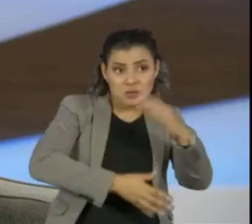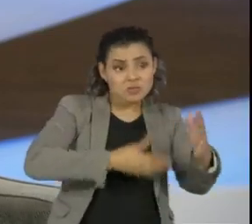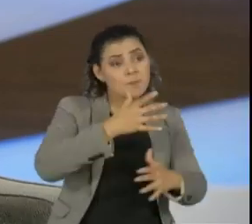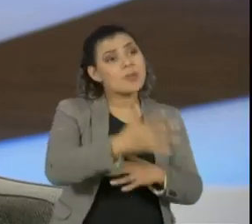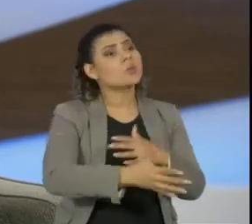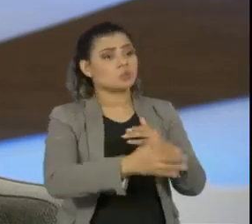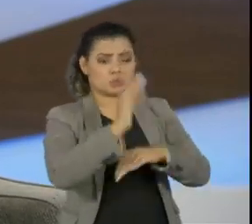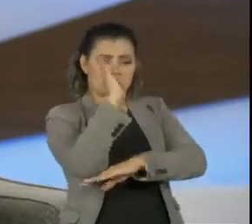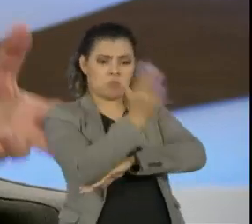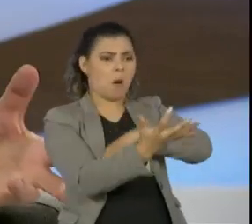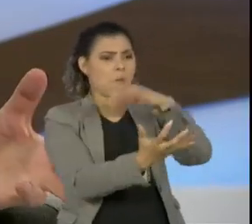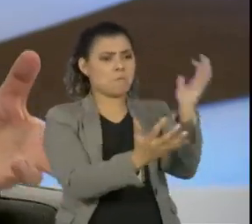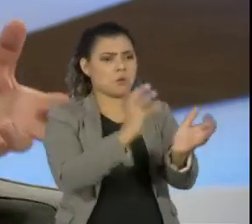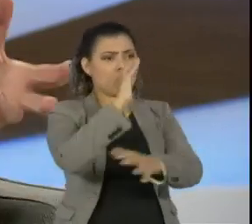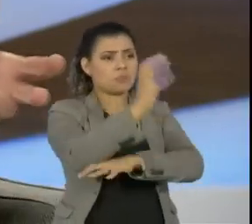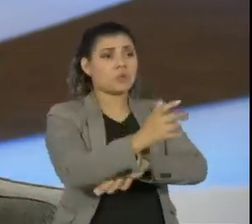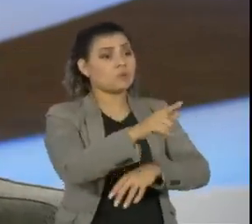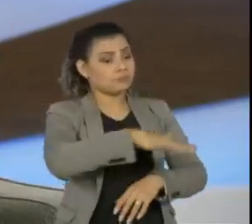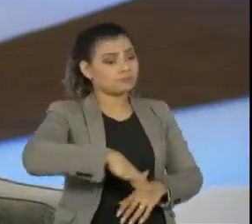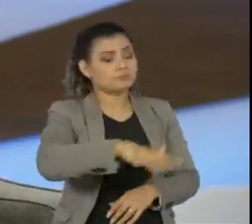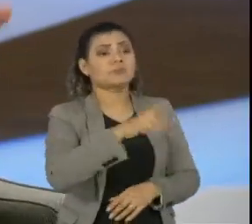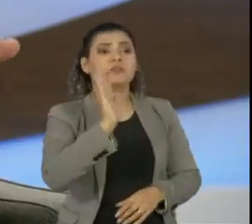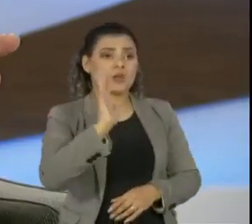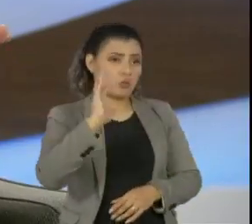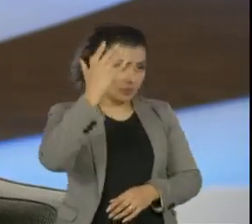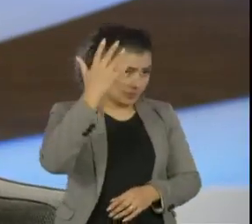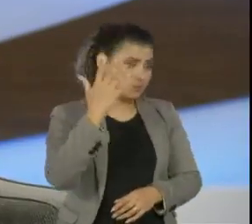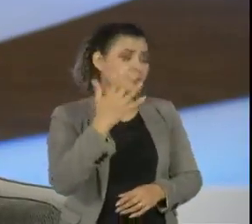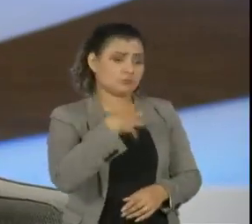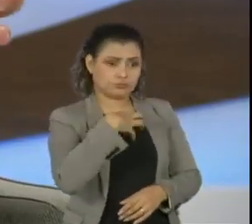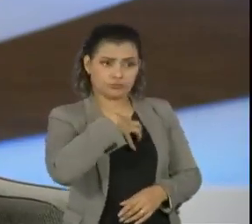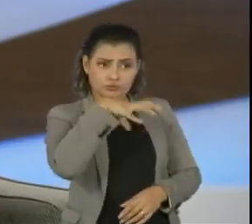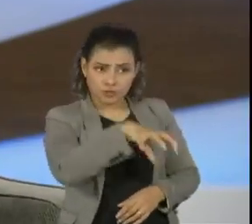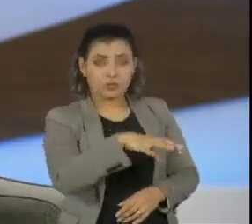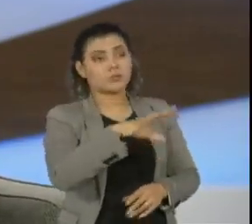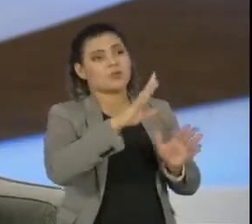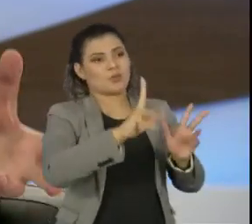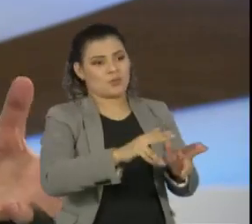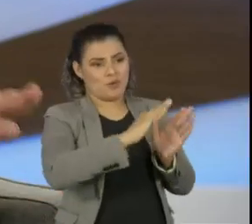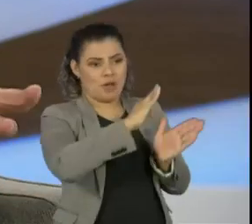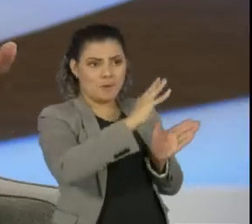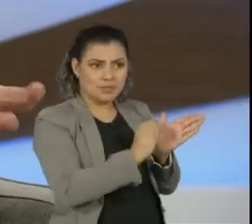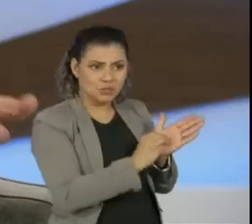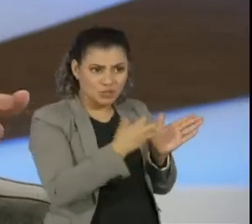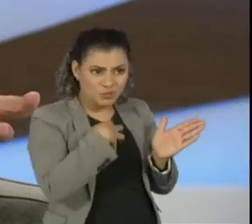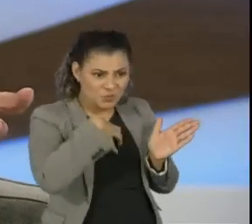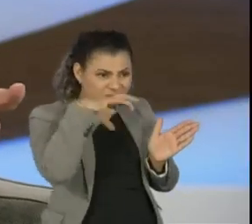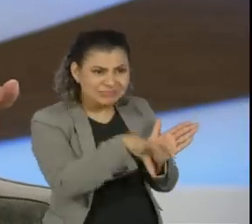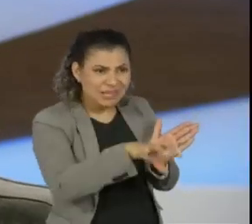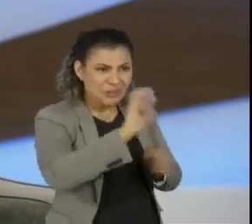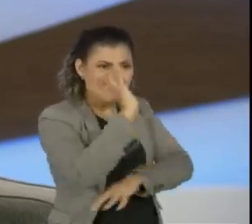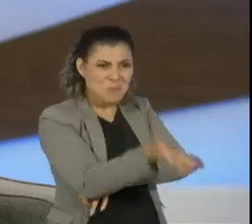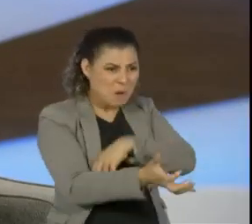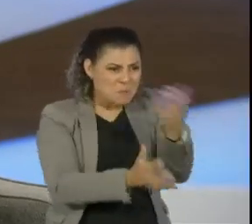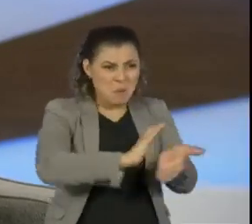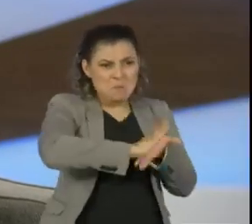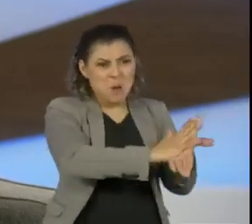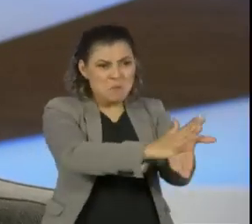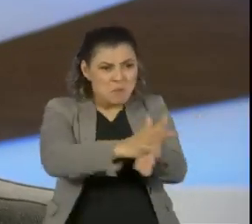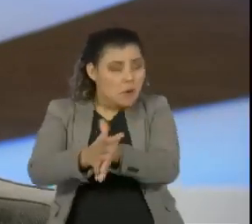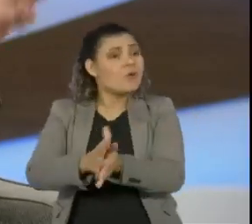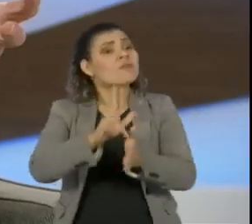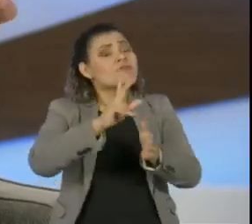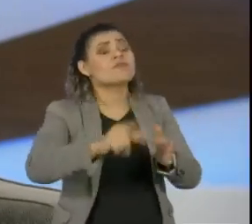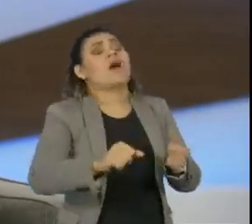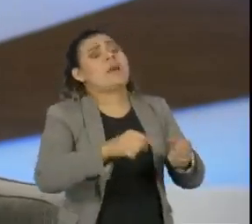é algo que na medida em que ocorre como está ocorrendo na amazônia do jeito como está ocorrendo vai